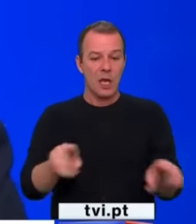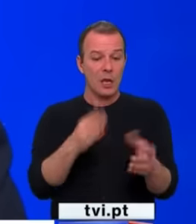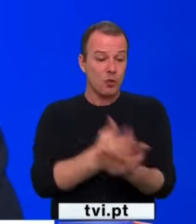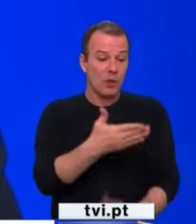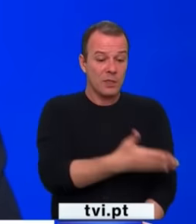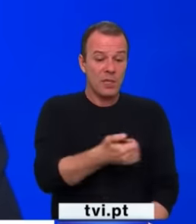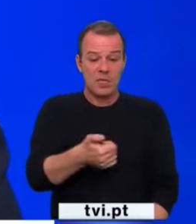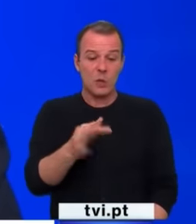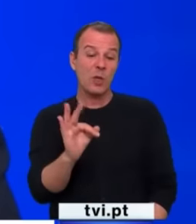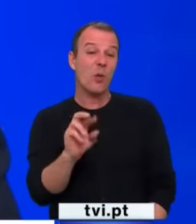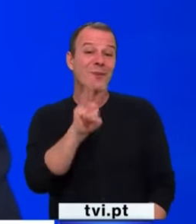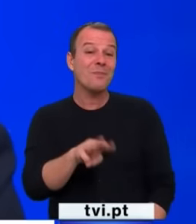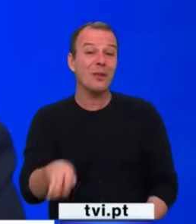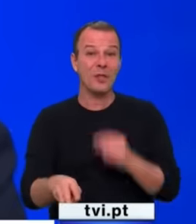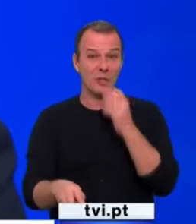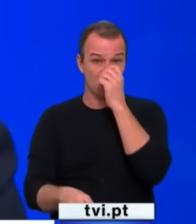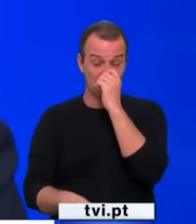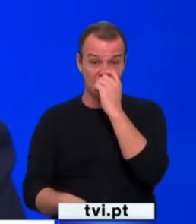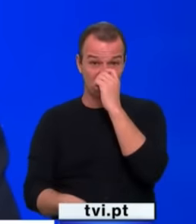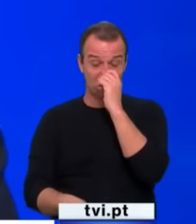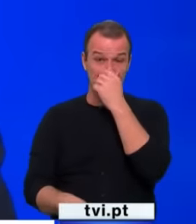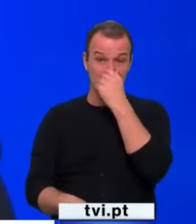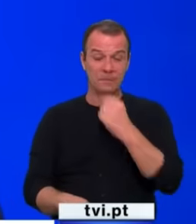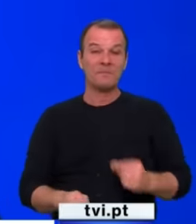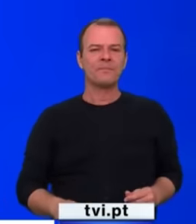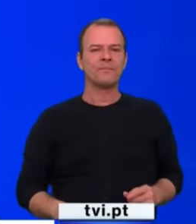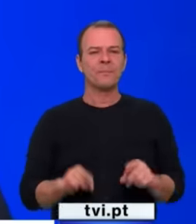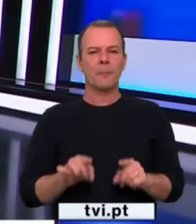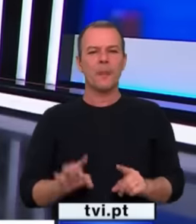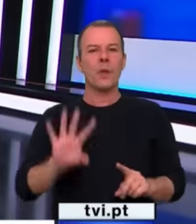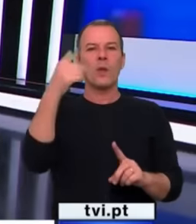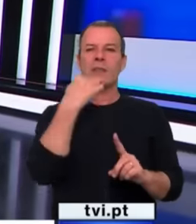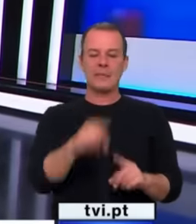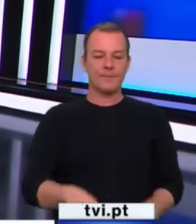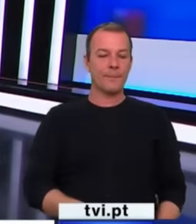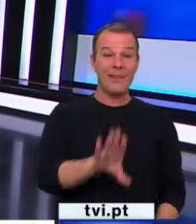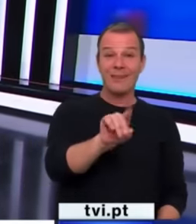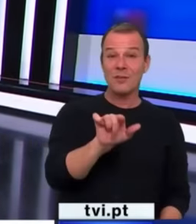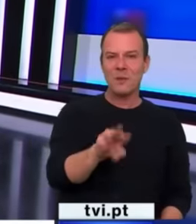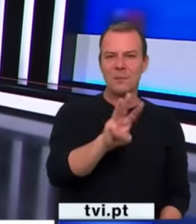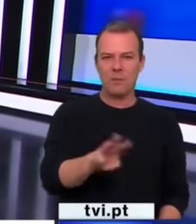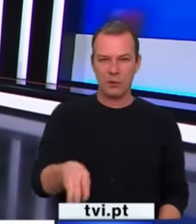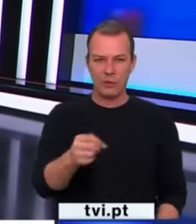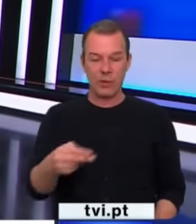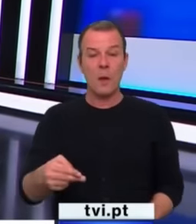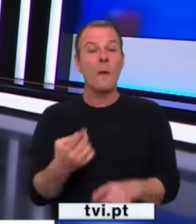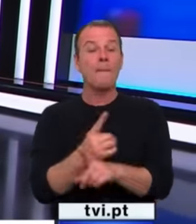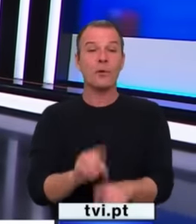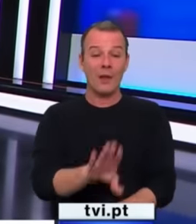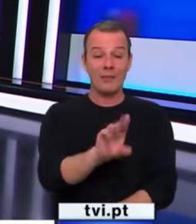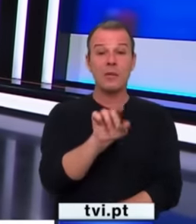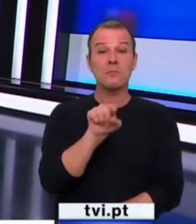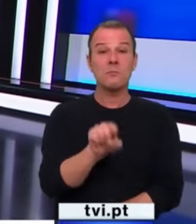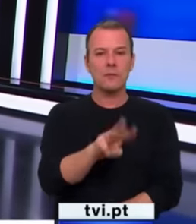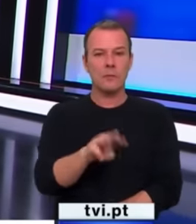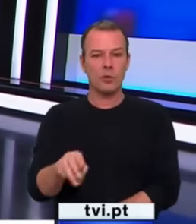Estamos a falar de um desperdício. E esta baixa toda de impostos que está no vosso programa está contabilizada quando em quando? Quando dizem assim, os 10 mil milhões, porque os 10 mil milhões são em 6 anos.